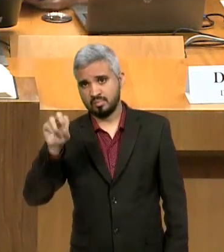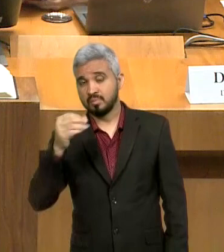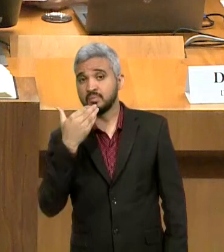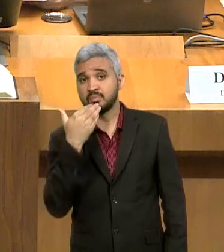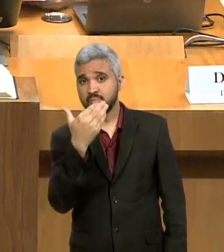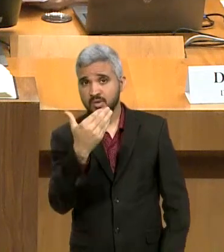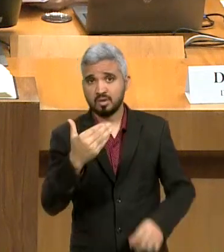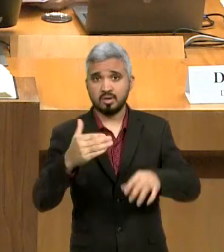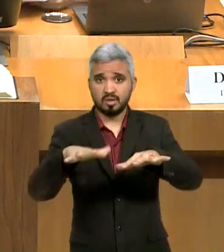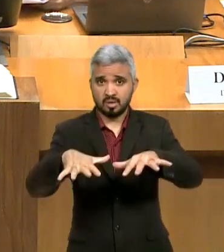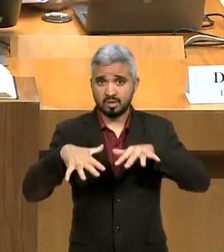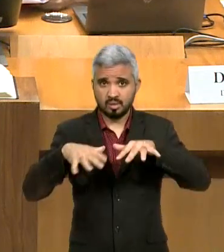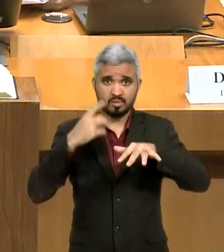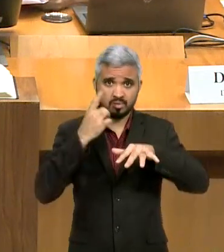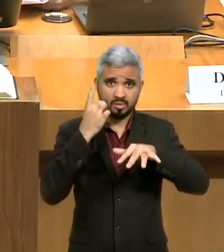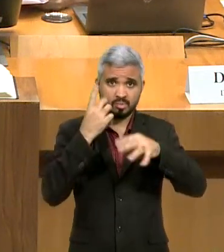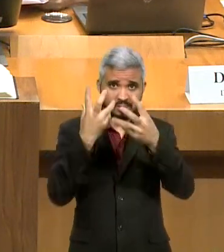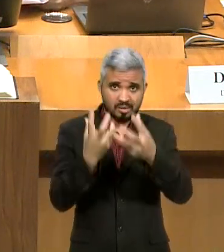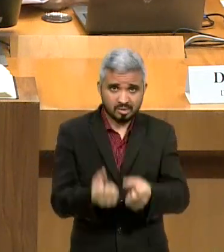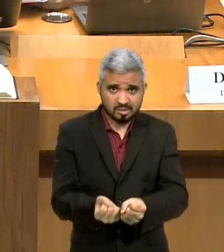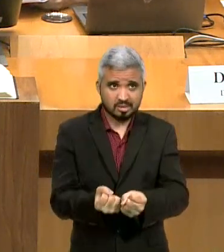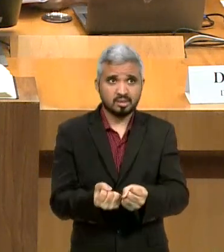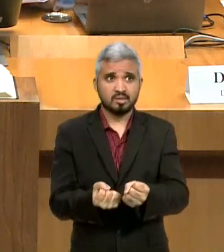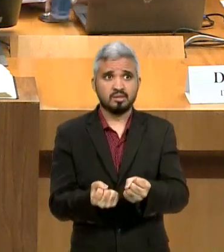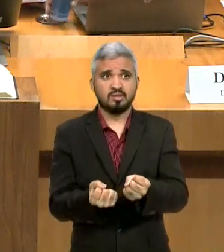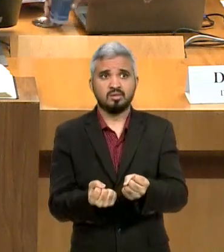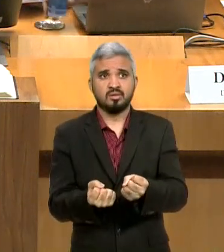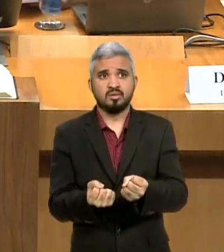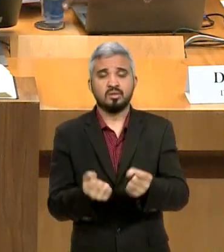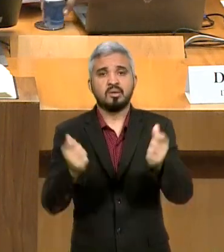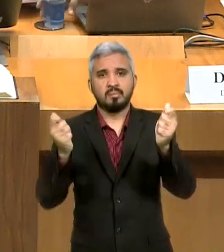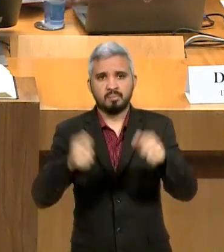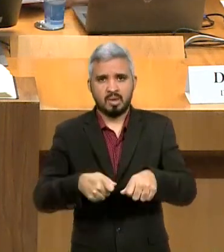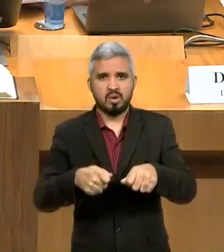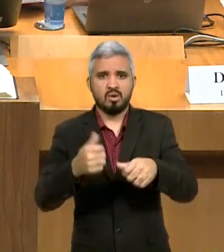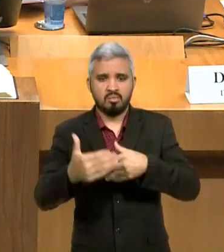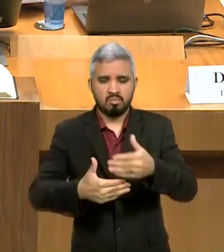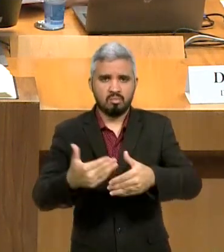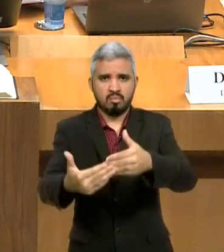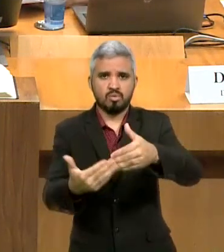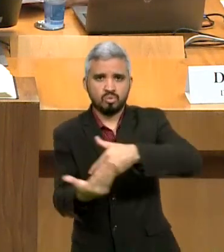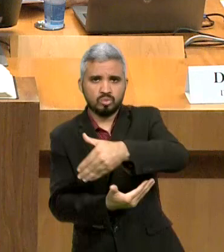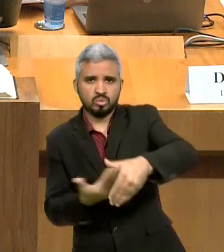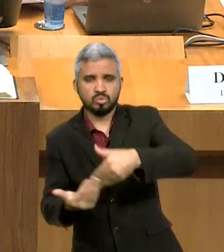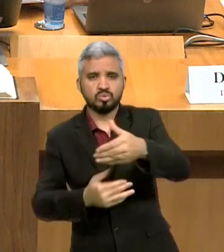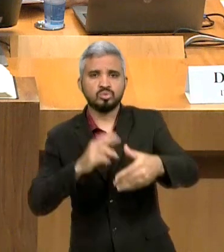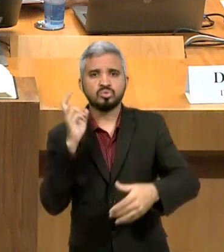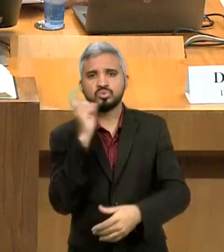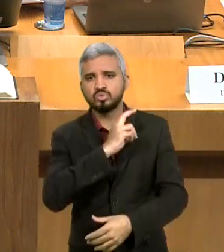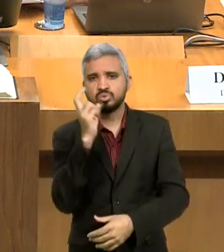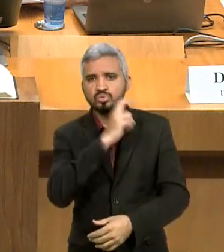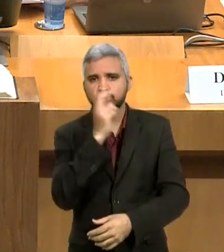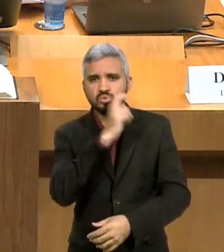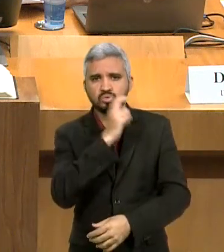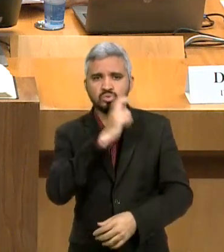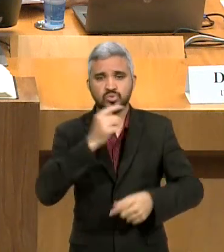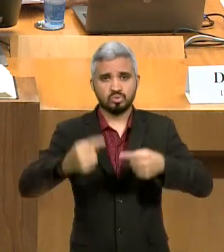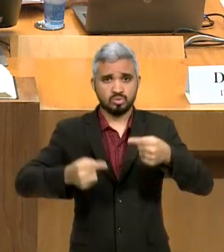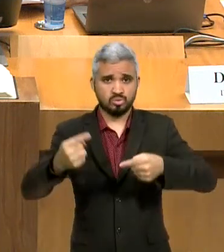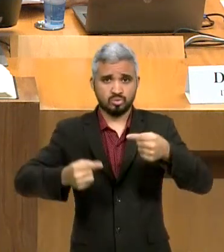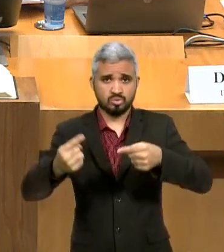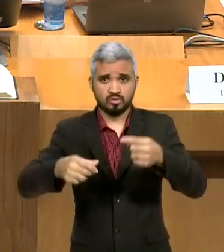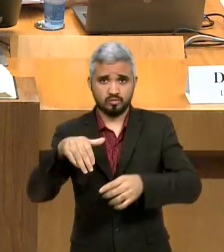do plenário, sejam submetidos ao regime de tramitação de urgência para discussão e votação em